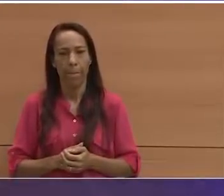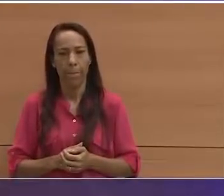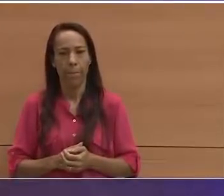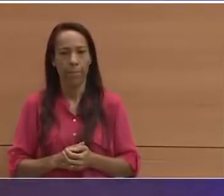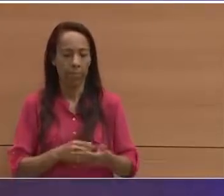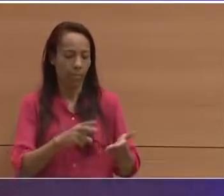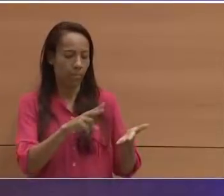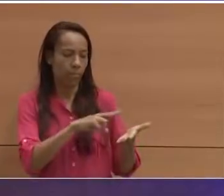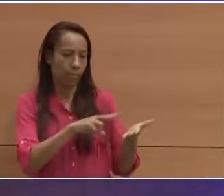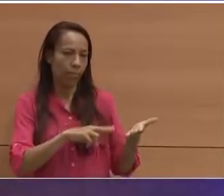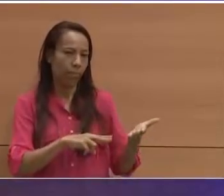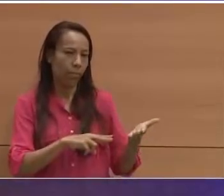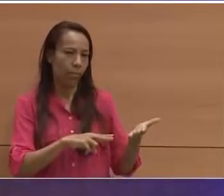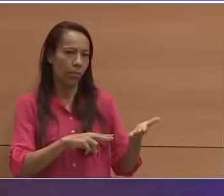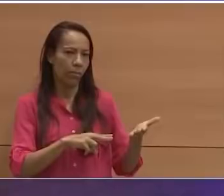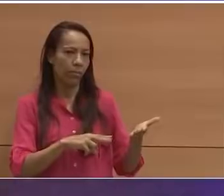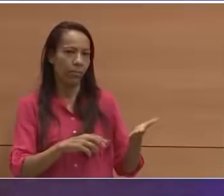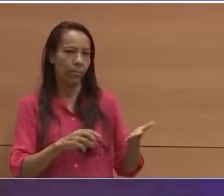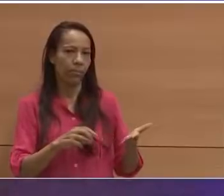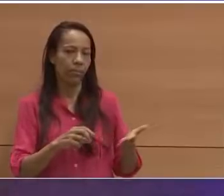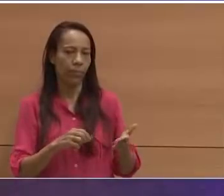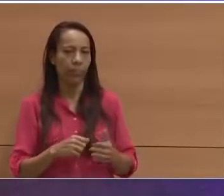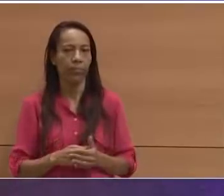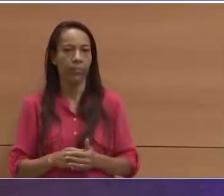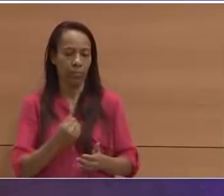Como diz João 21.